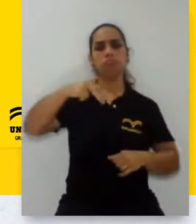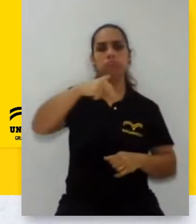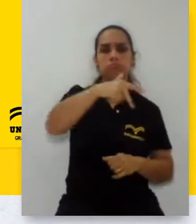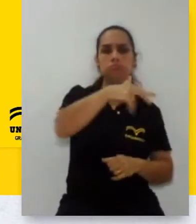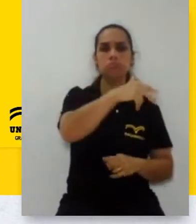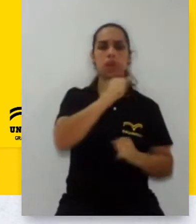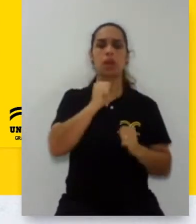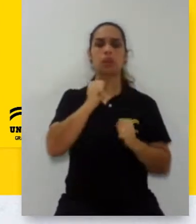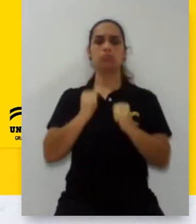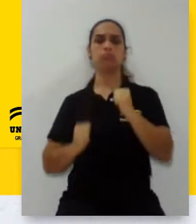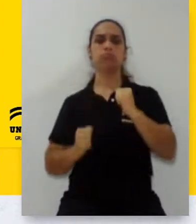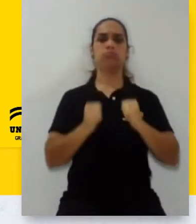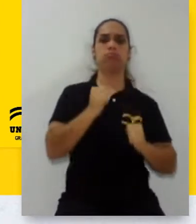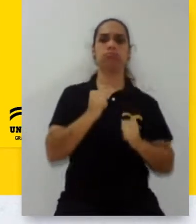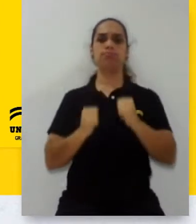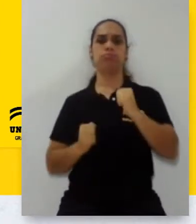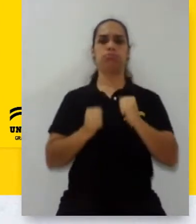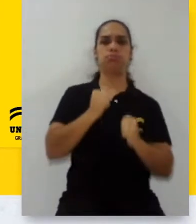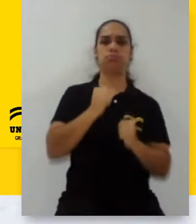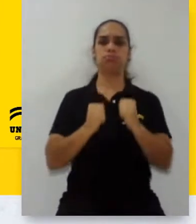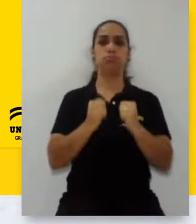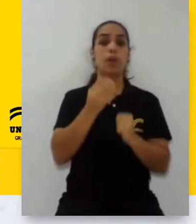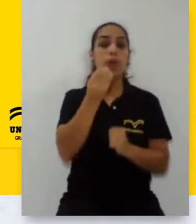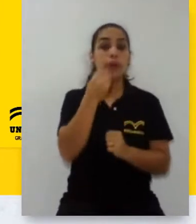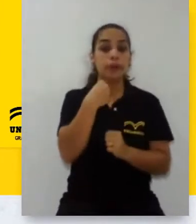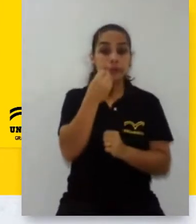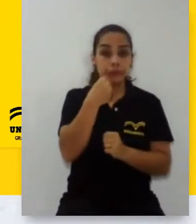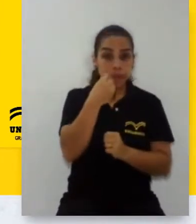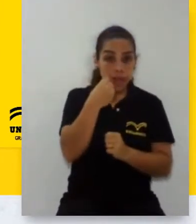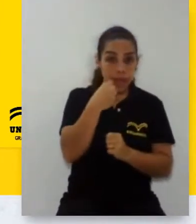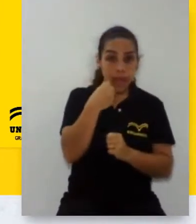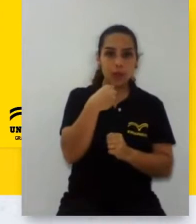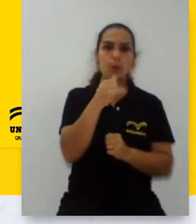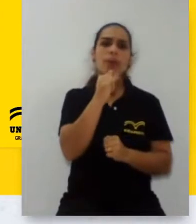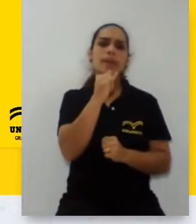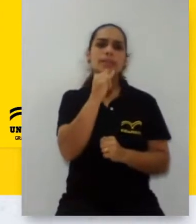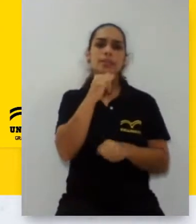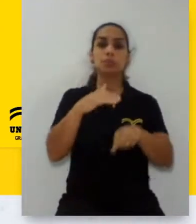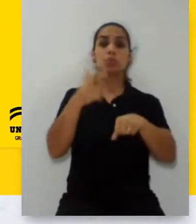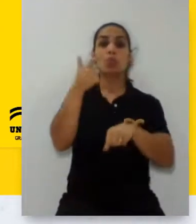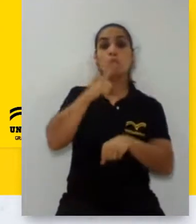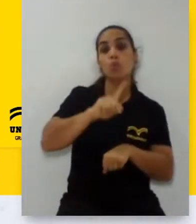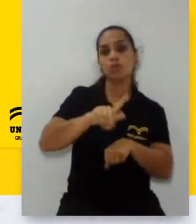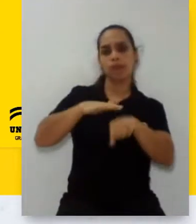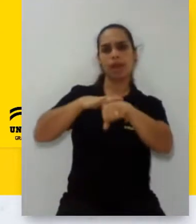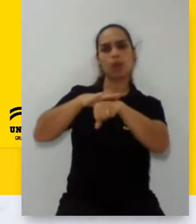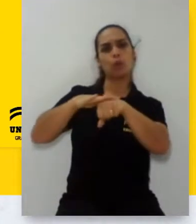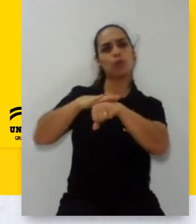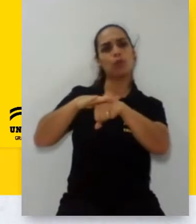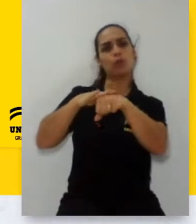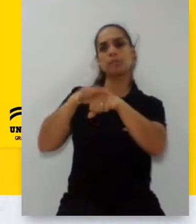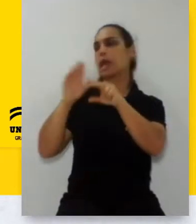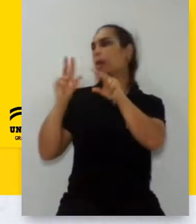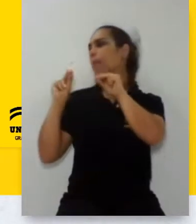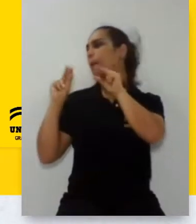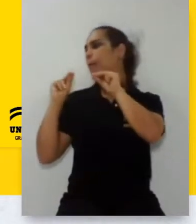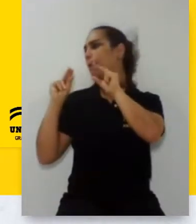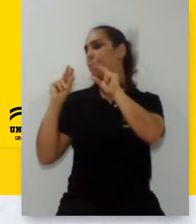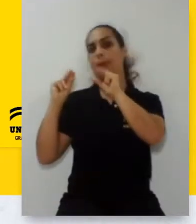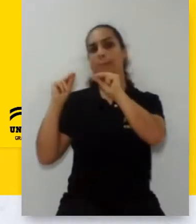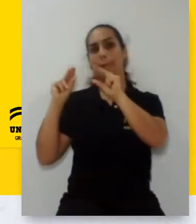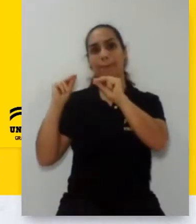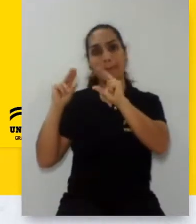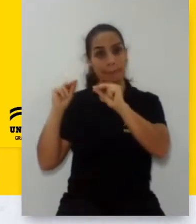e ainda consegue falar razoavelmente, não tem um rubor facial tão grande, não tem descoordenação